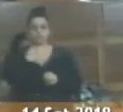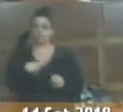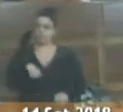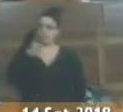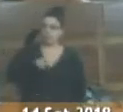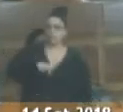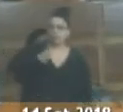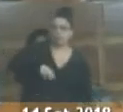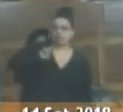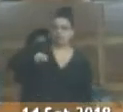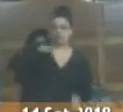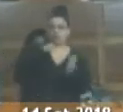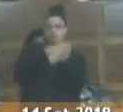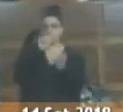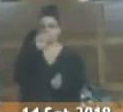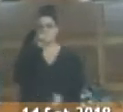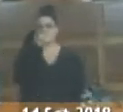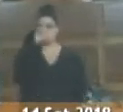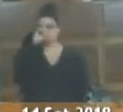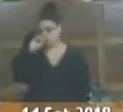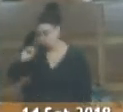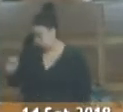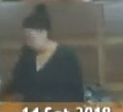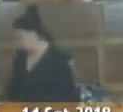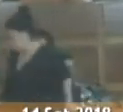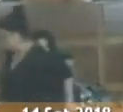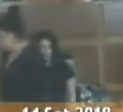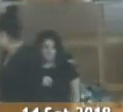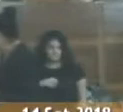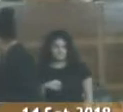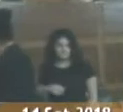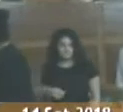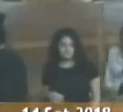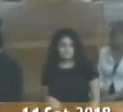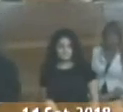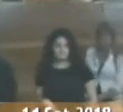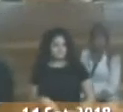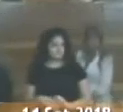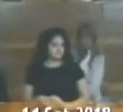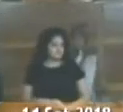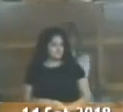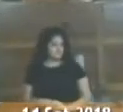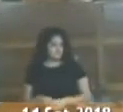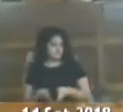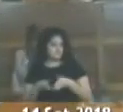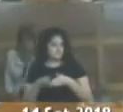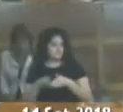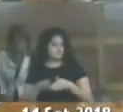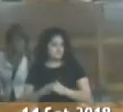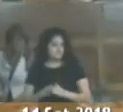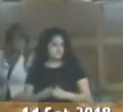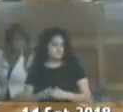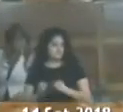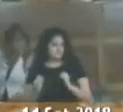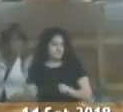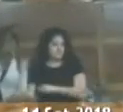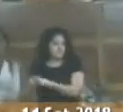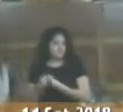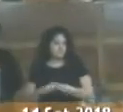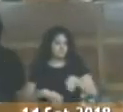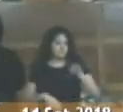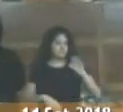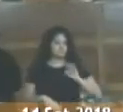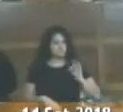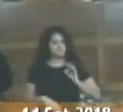ir até a Vila do Abraão e disponibilizar, quem tiver, disponibilizar a sua própria embarcação para trazer o policiamento até o